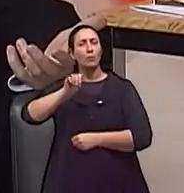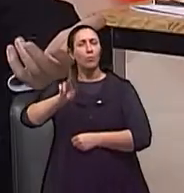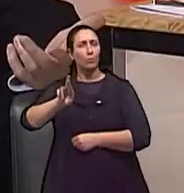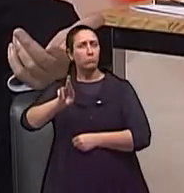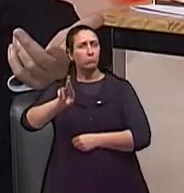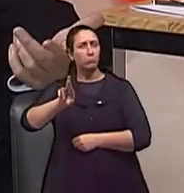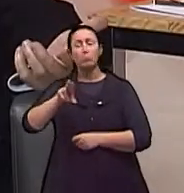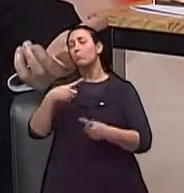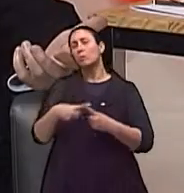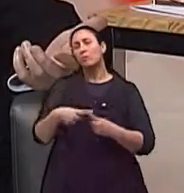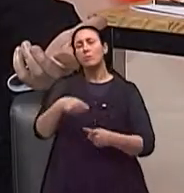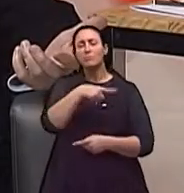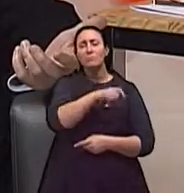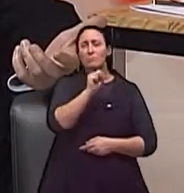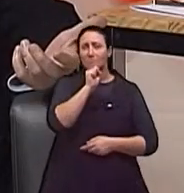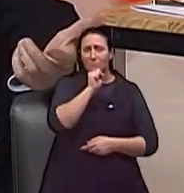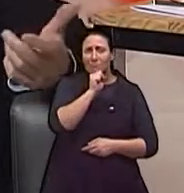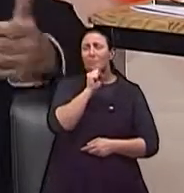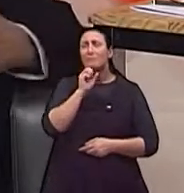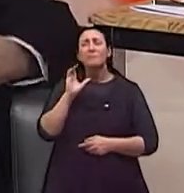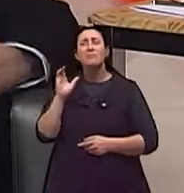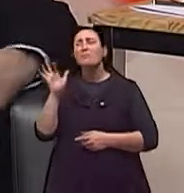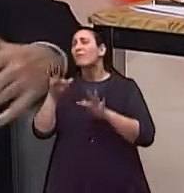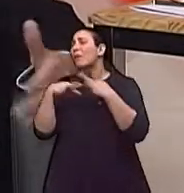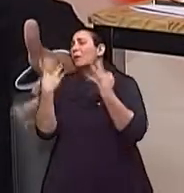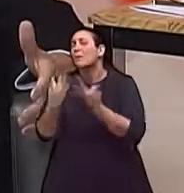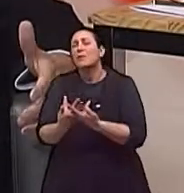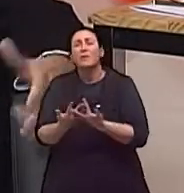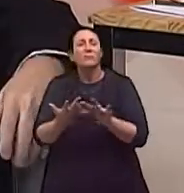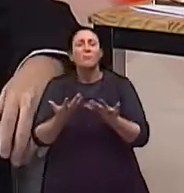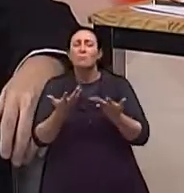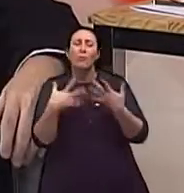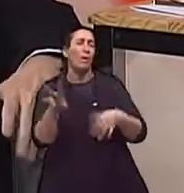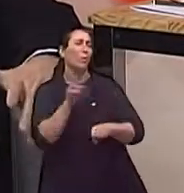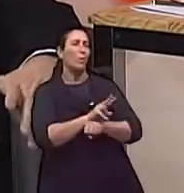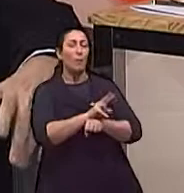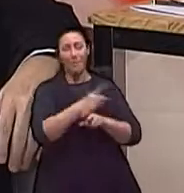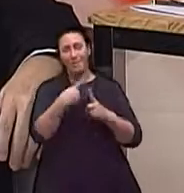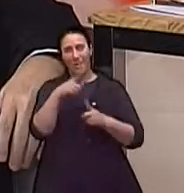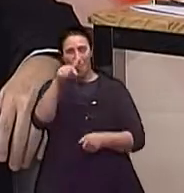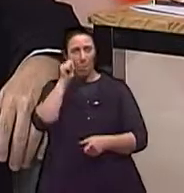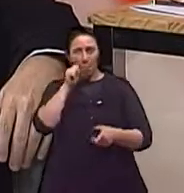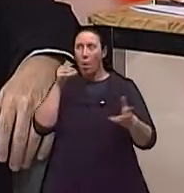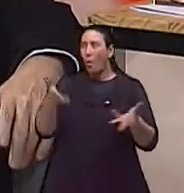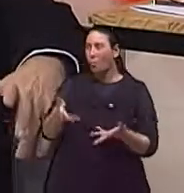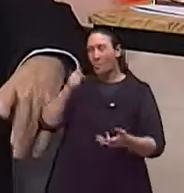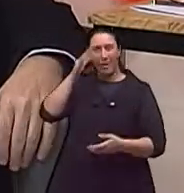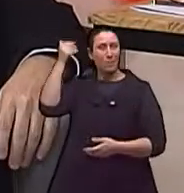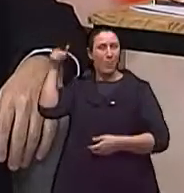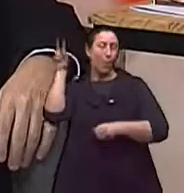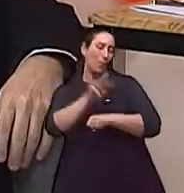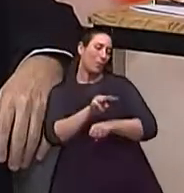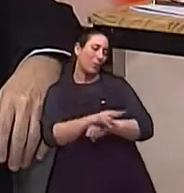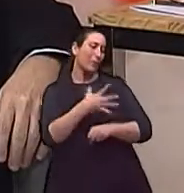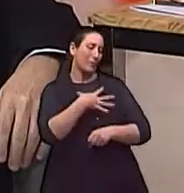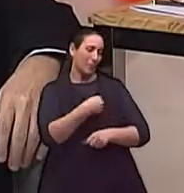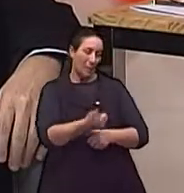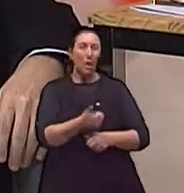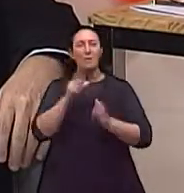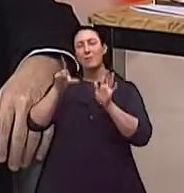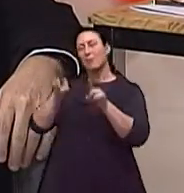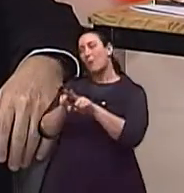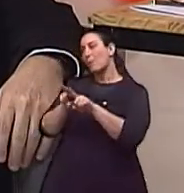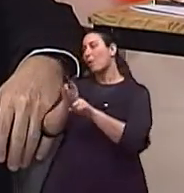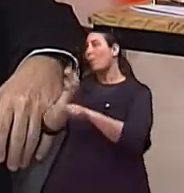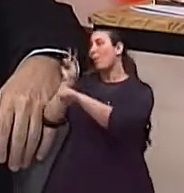com a vovó com vovô vô até porque a mulher hoje não é aquela mulher que fica em casa que cuidava dos filhos e por extensão cuidava do